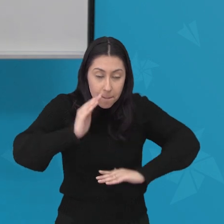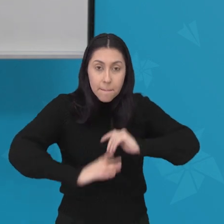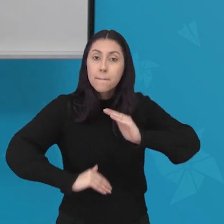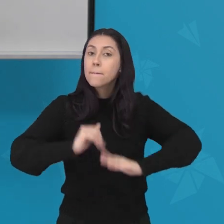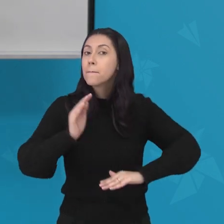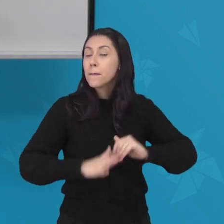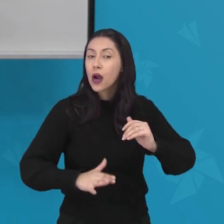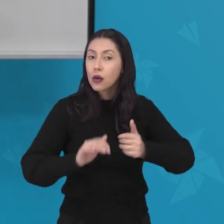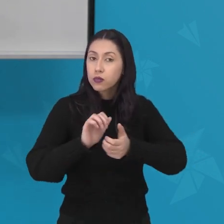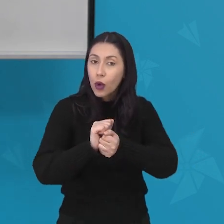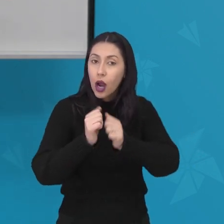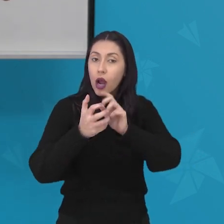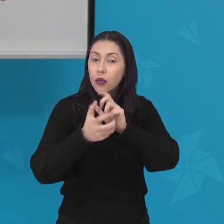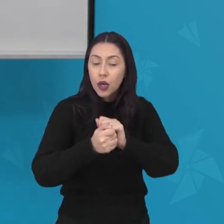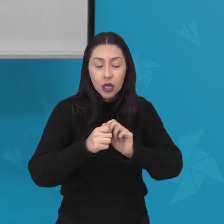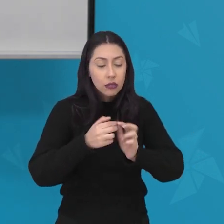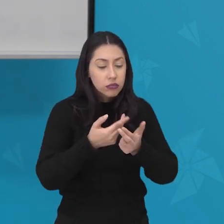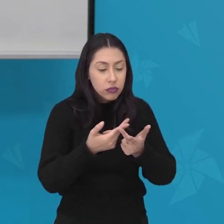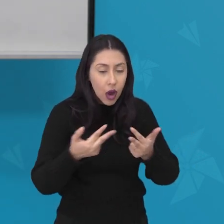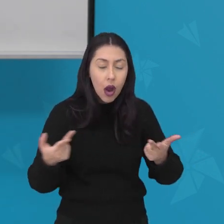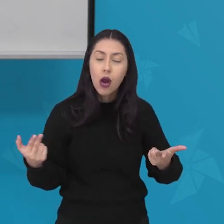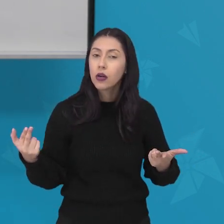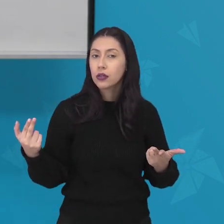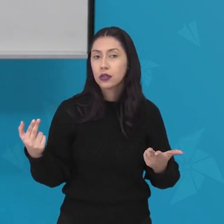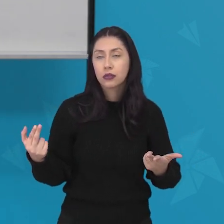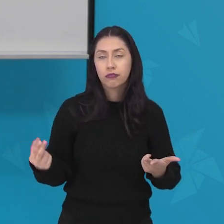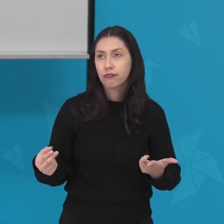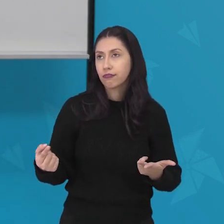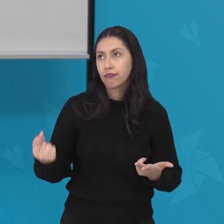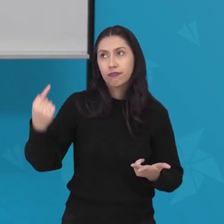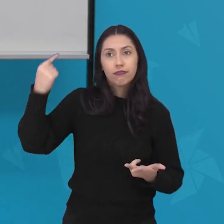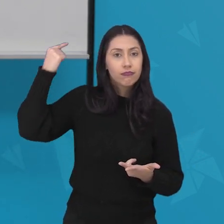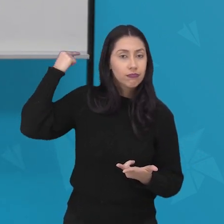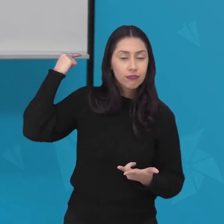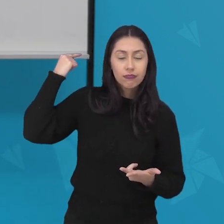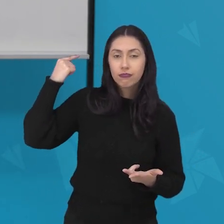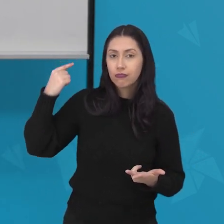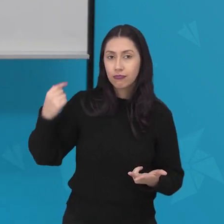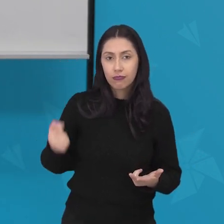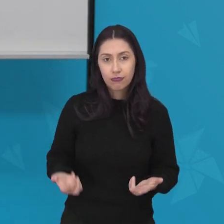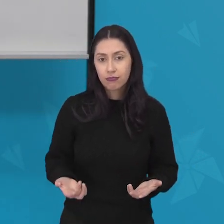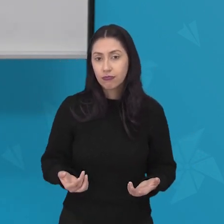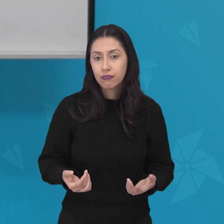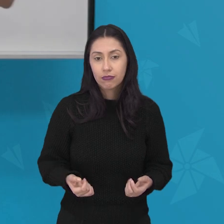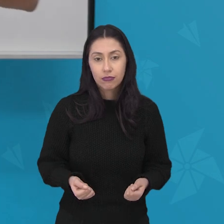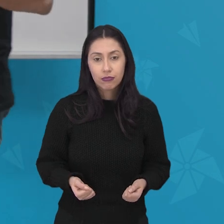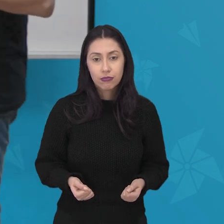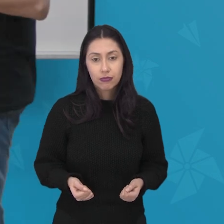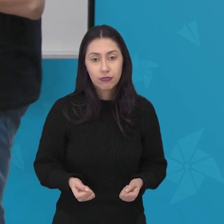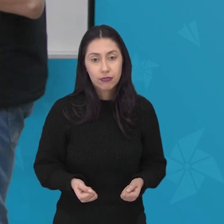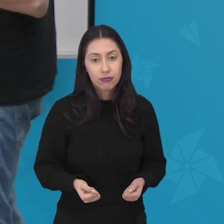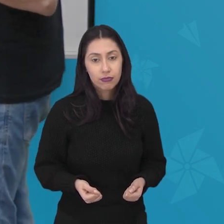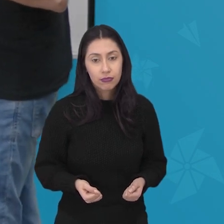era desenvolvido entre os gregos antigos ou entre outras civilizações,